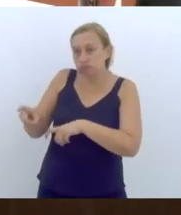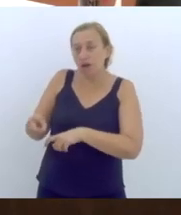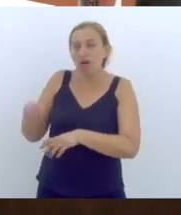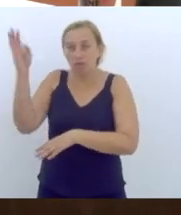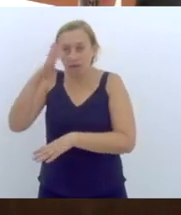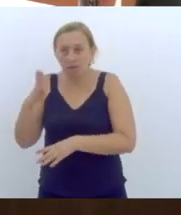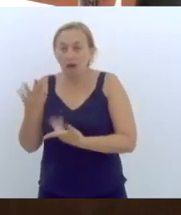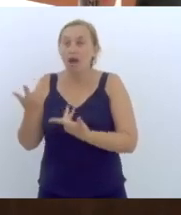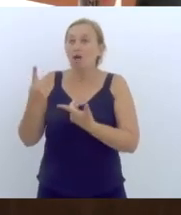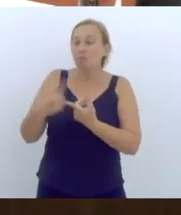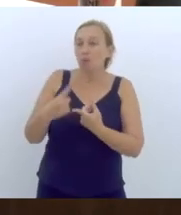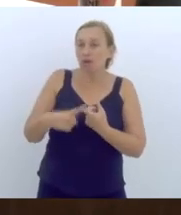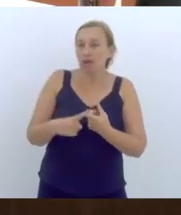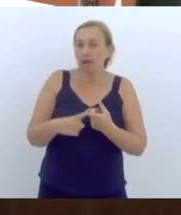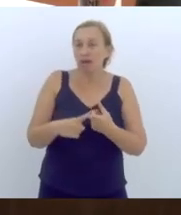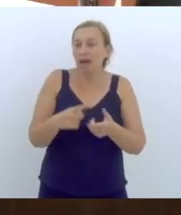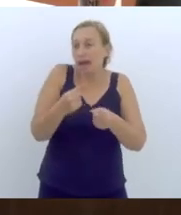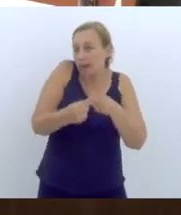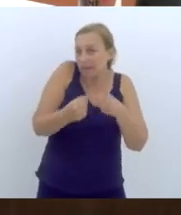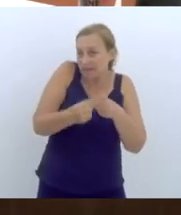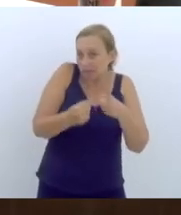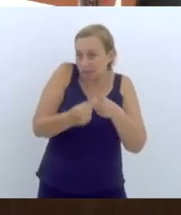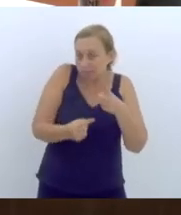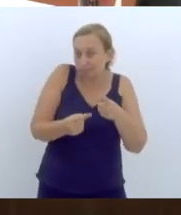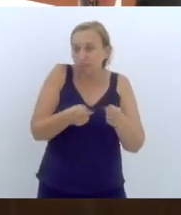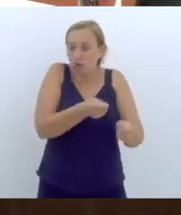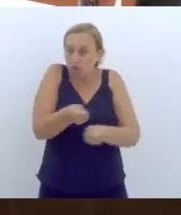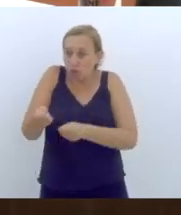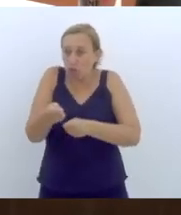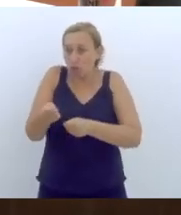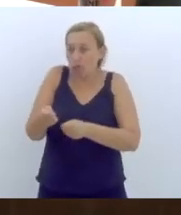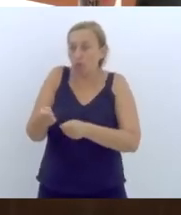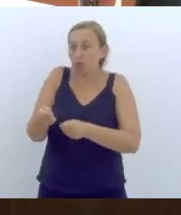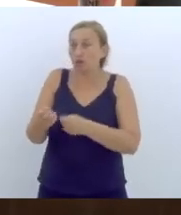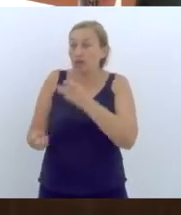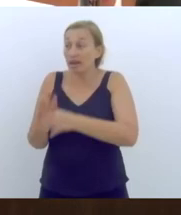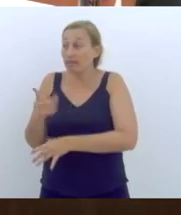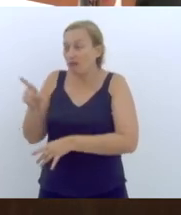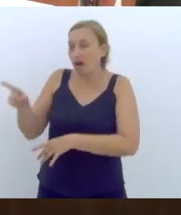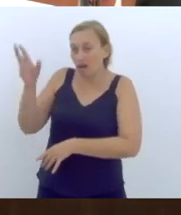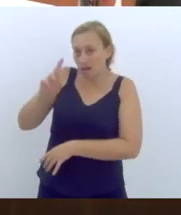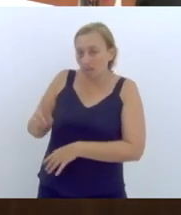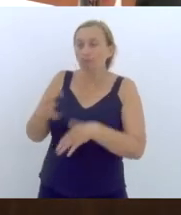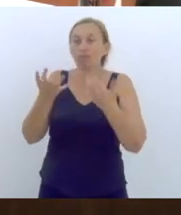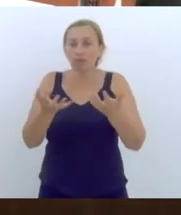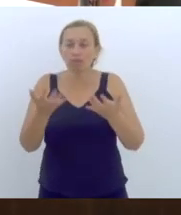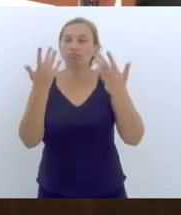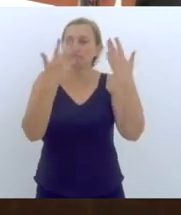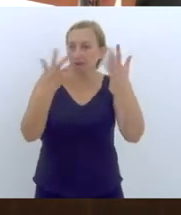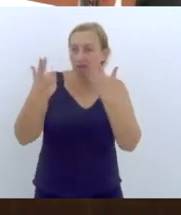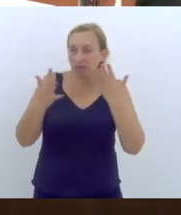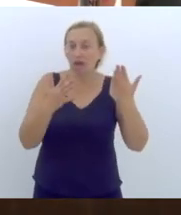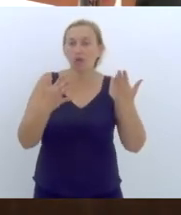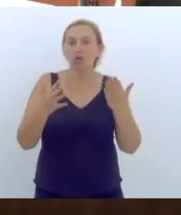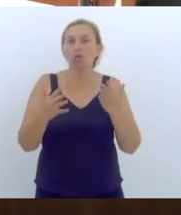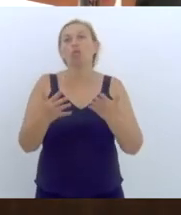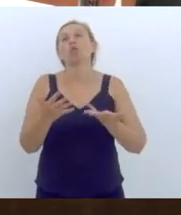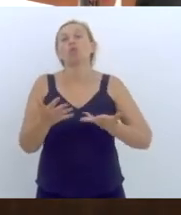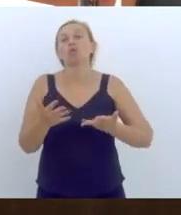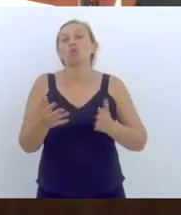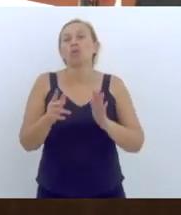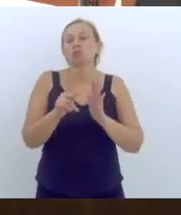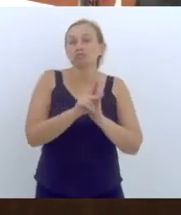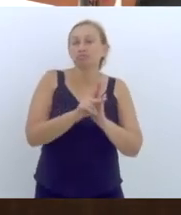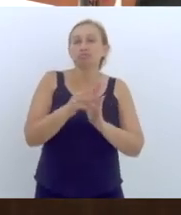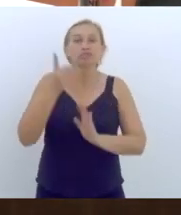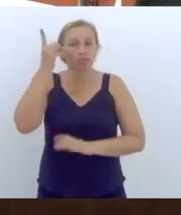dos fertilizantes são importados justamente da Rússia. Então, quero elogiar o projeto do deputado doutor